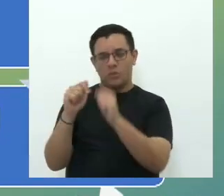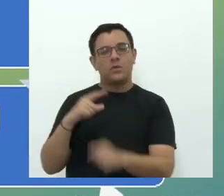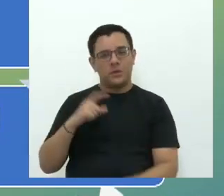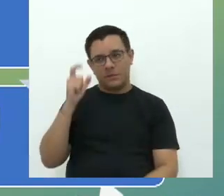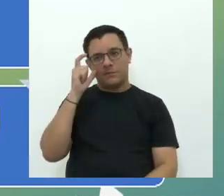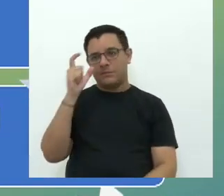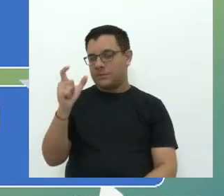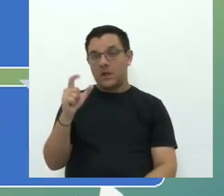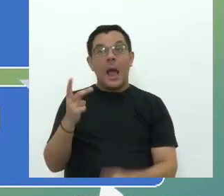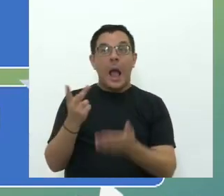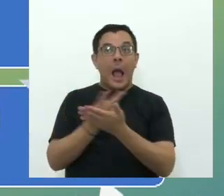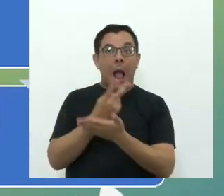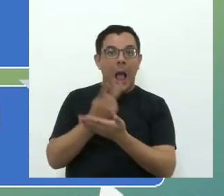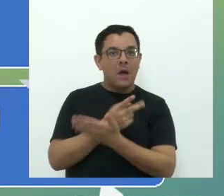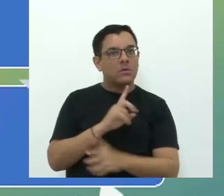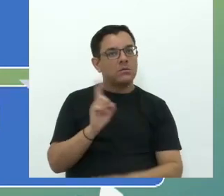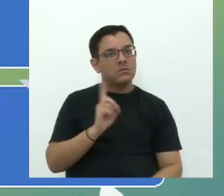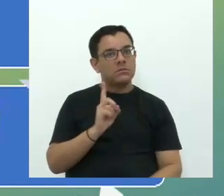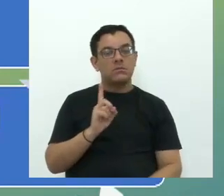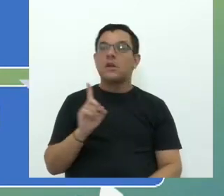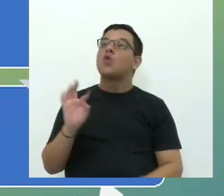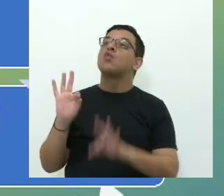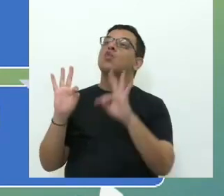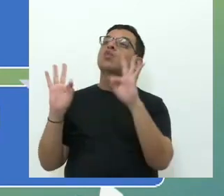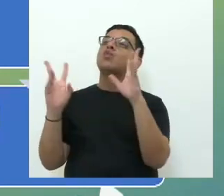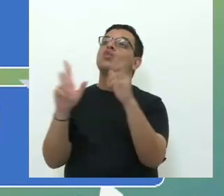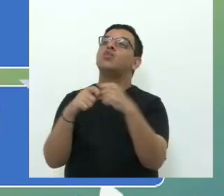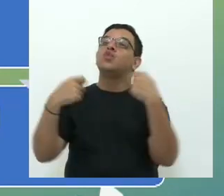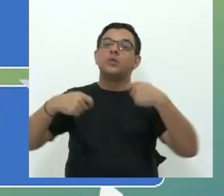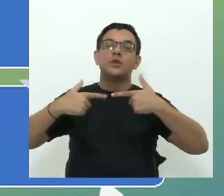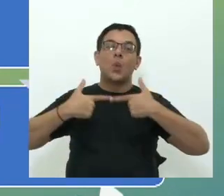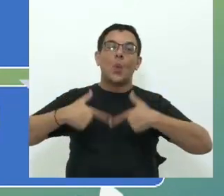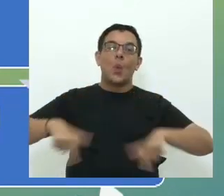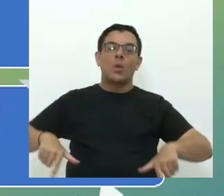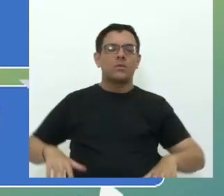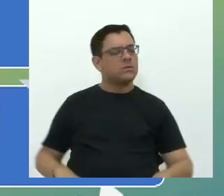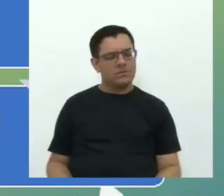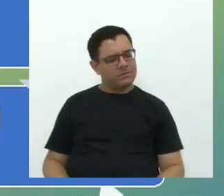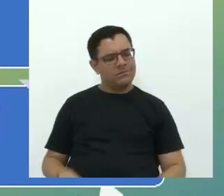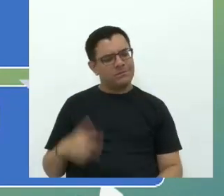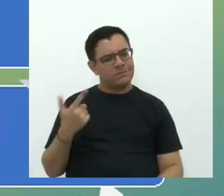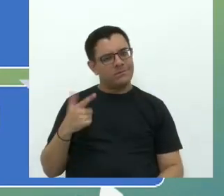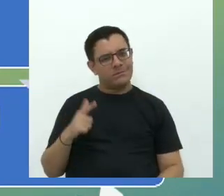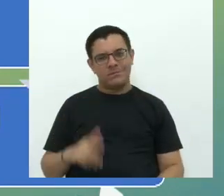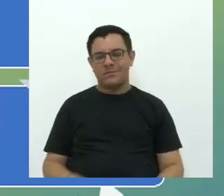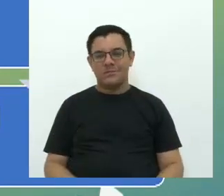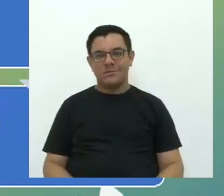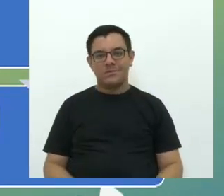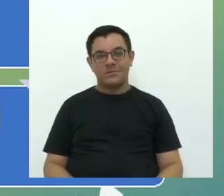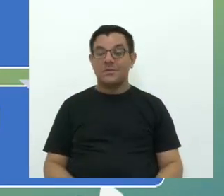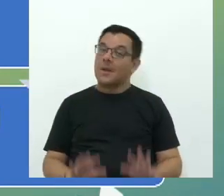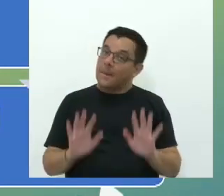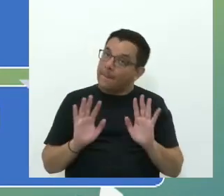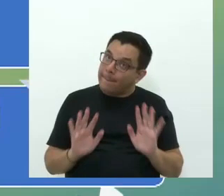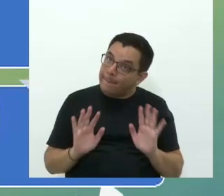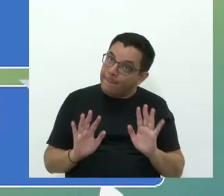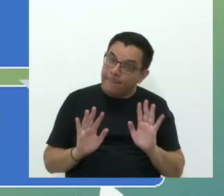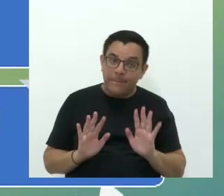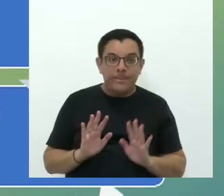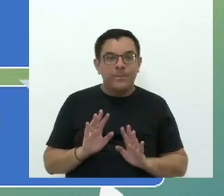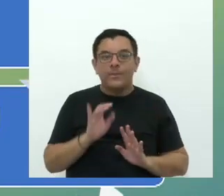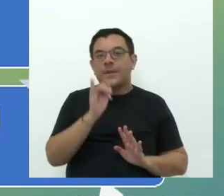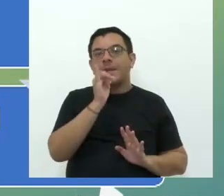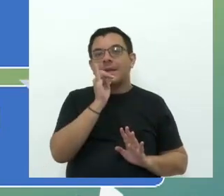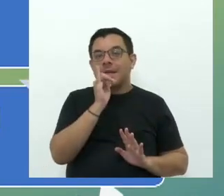nutre o mito de que ai tudo tem que ser neutro nesse país não tem gente não tem não tem mas pelo menos se fosse uma